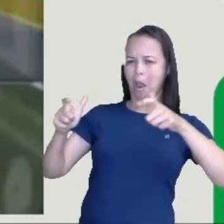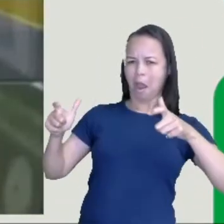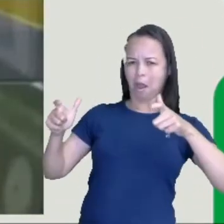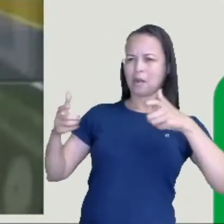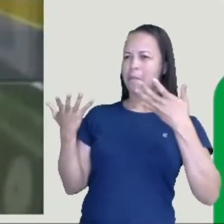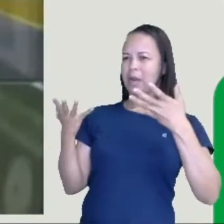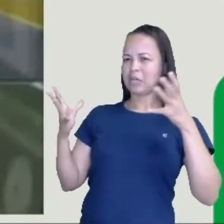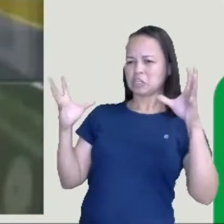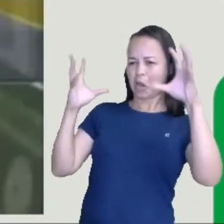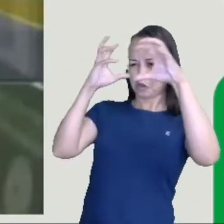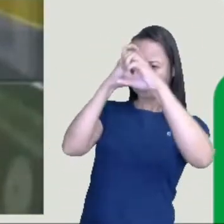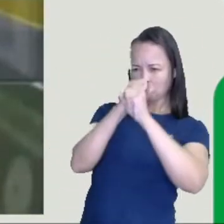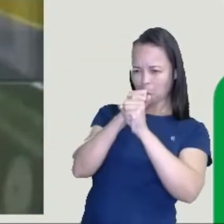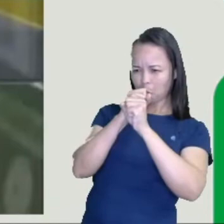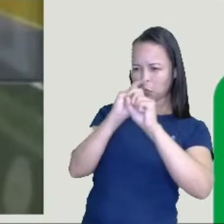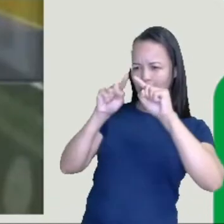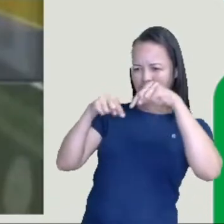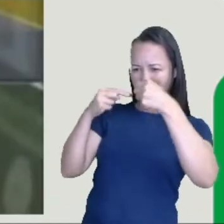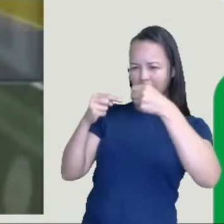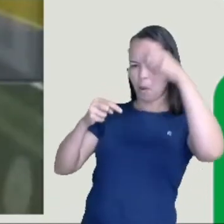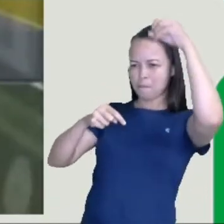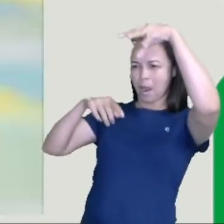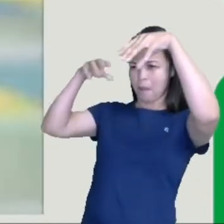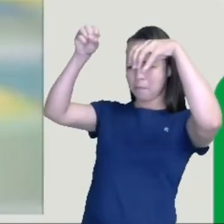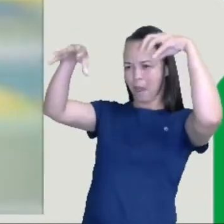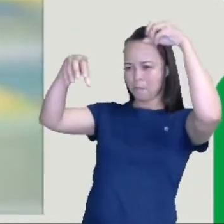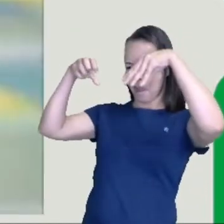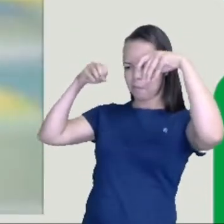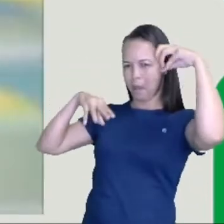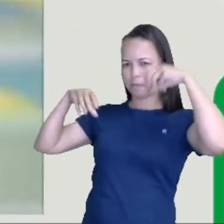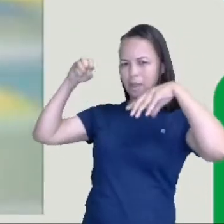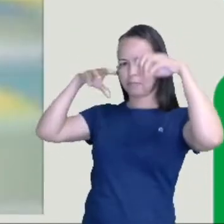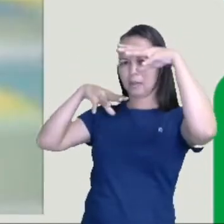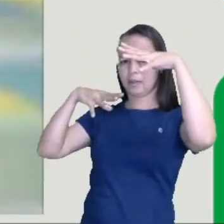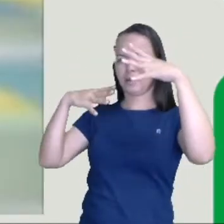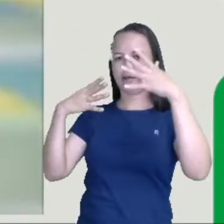pra deixar no escuro e depois encher tudo de luz.